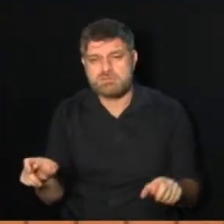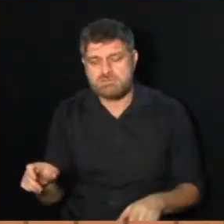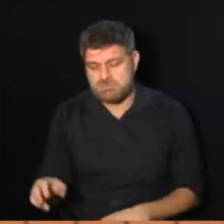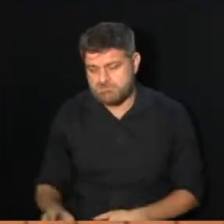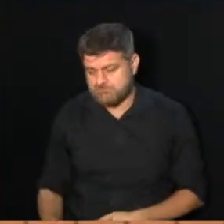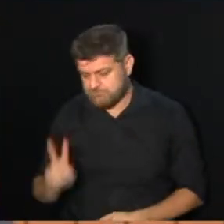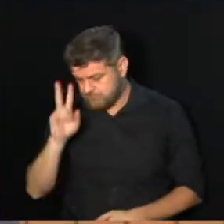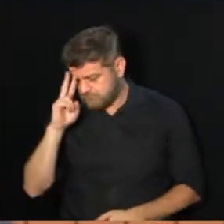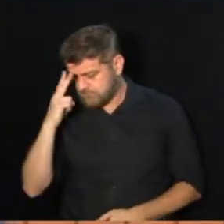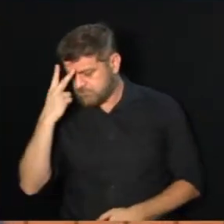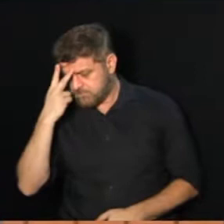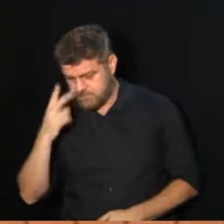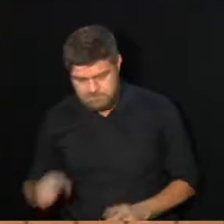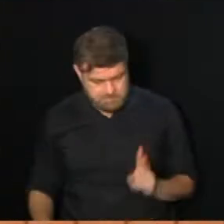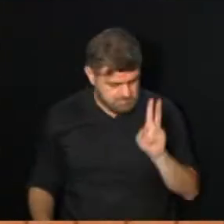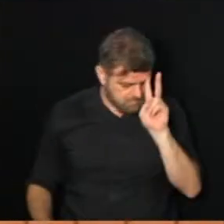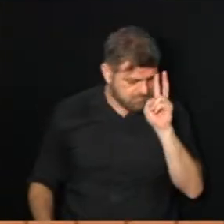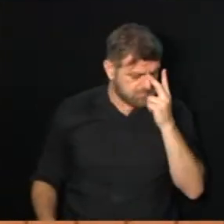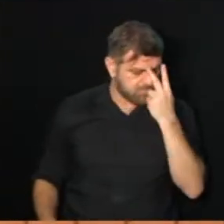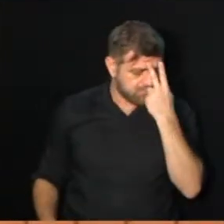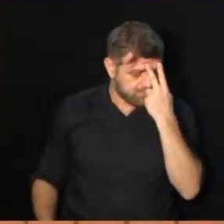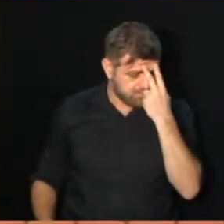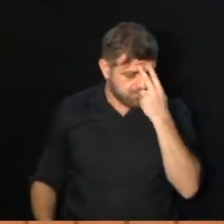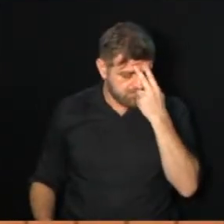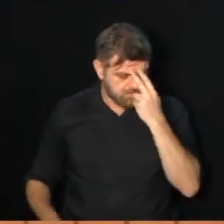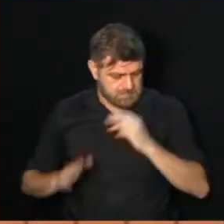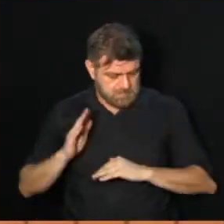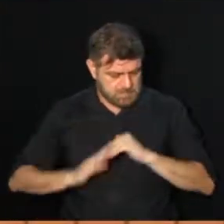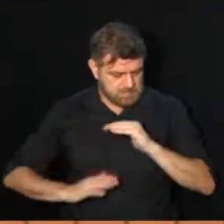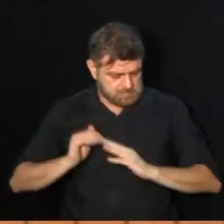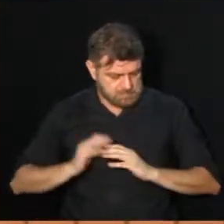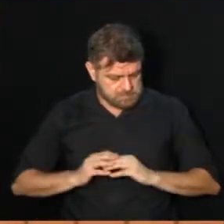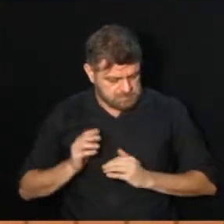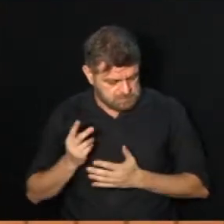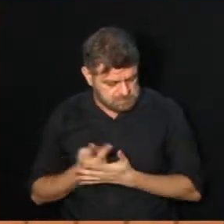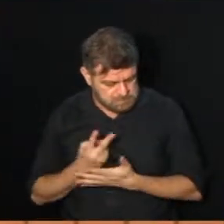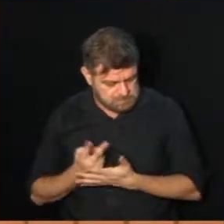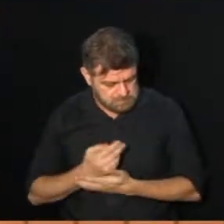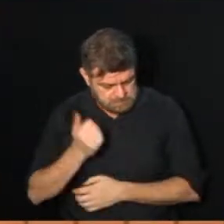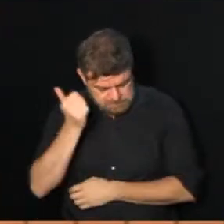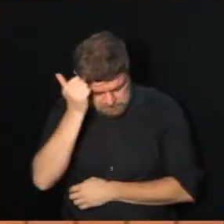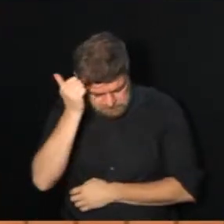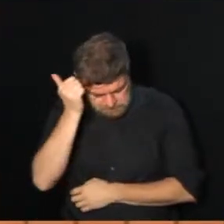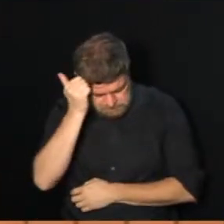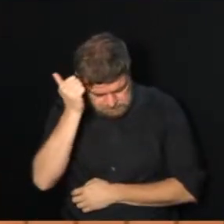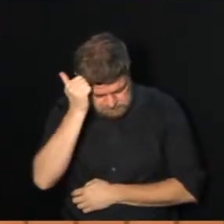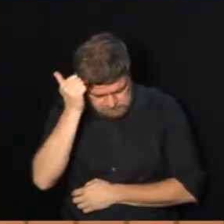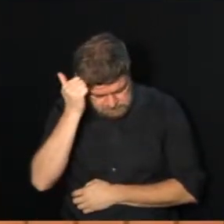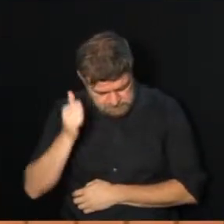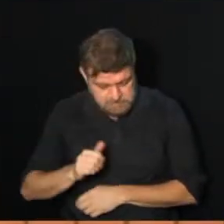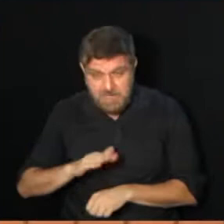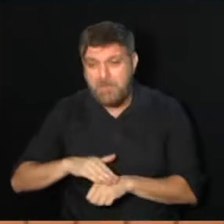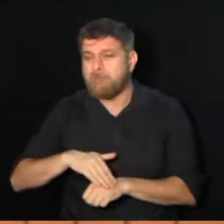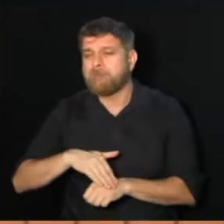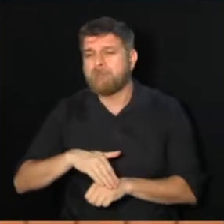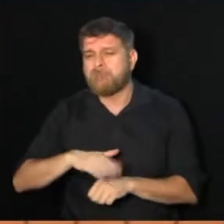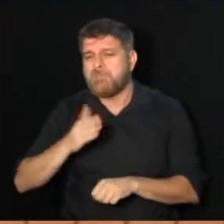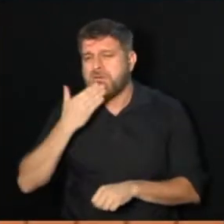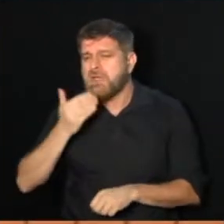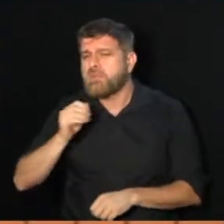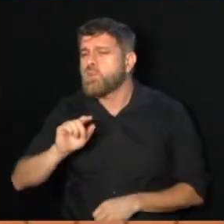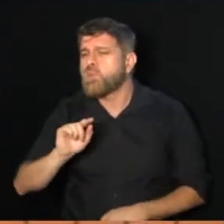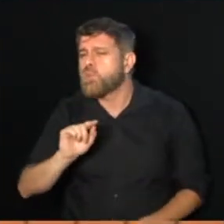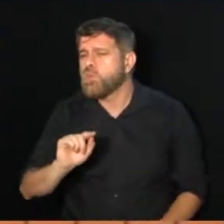mudem de paradigma, mudem de conduta, algo que é muito mais profundo do que simplesmente,